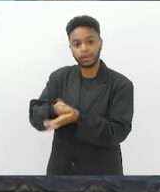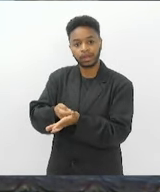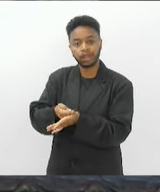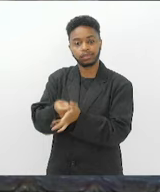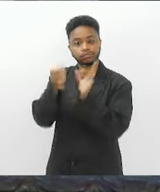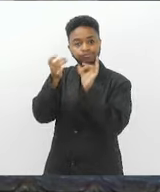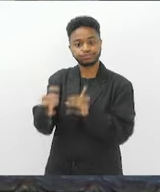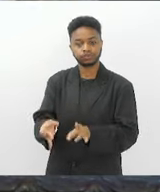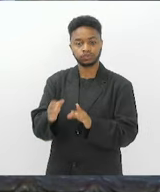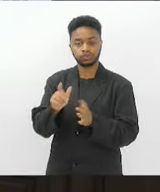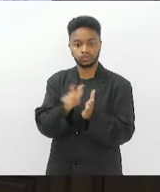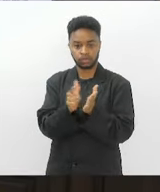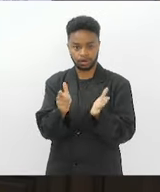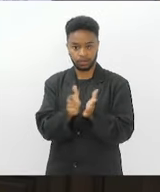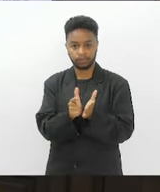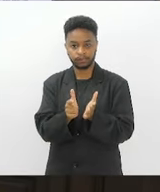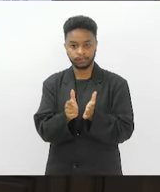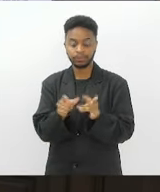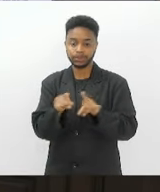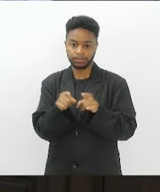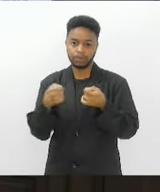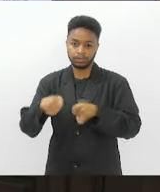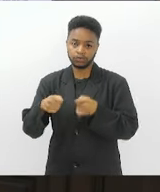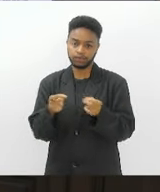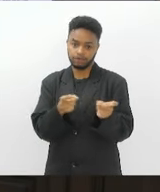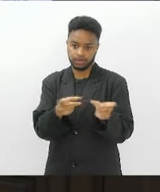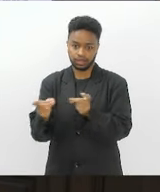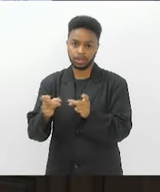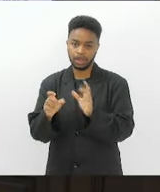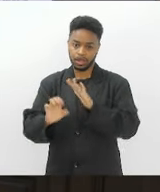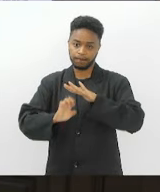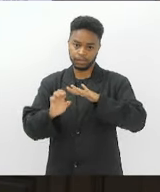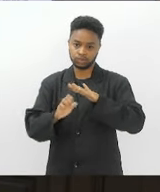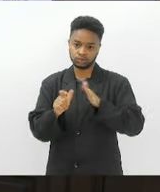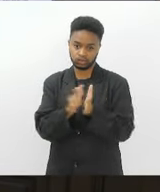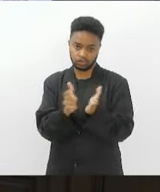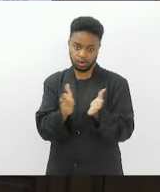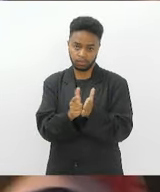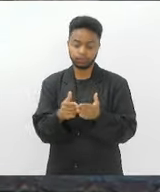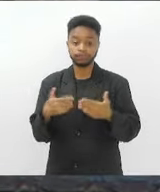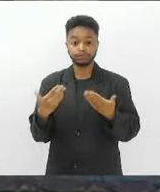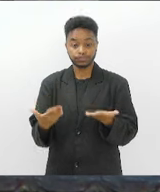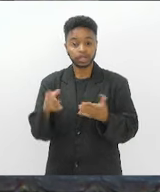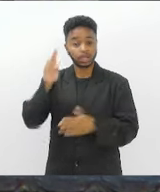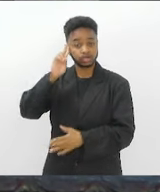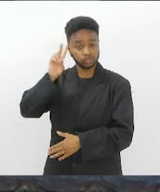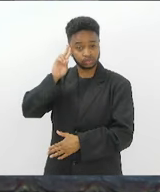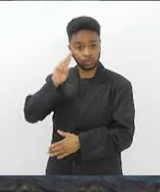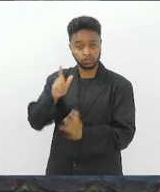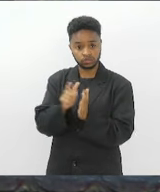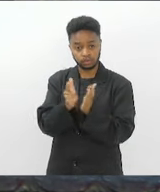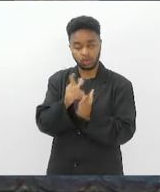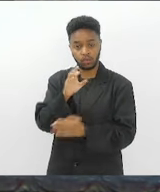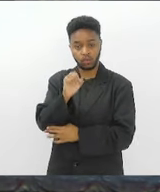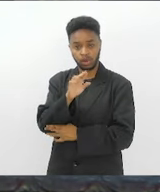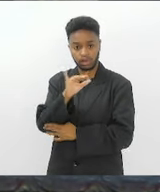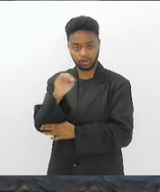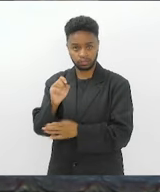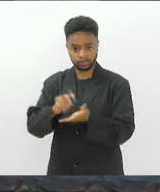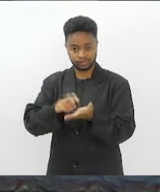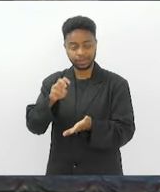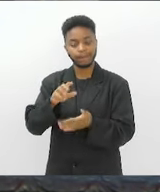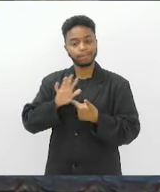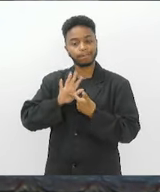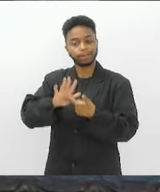jornal e teve que vender o jornal. Então, a história do Correio da Manhã é uma história de luta, né? E